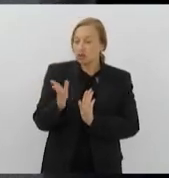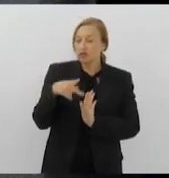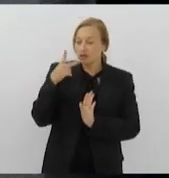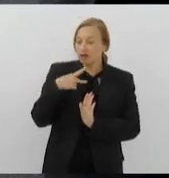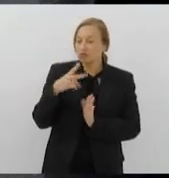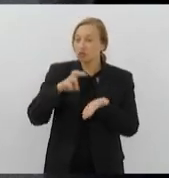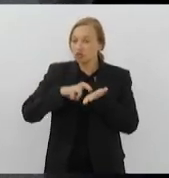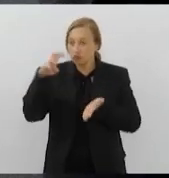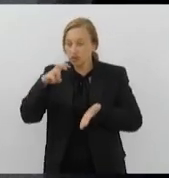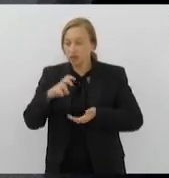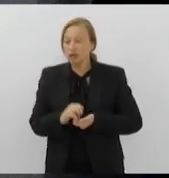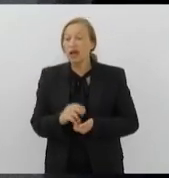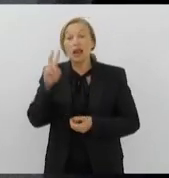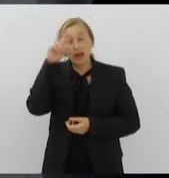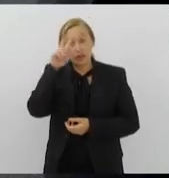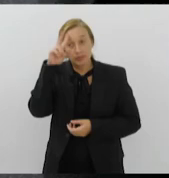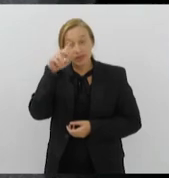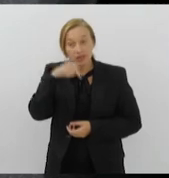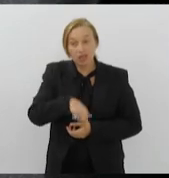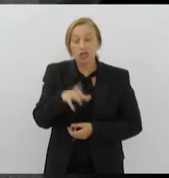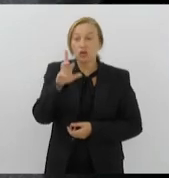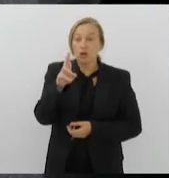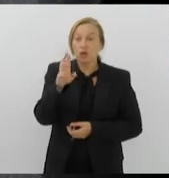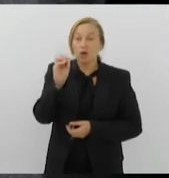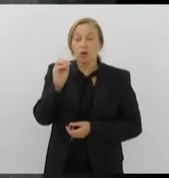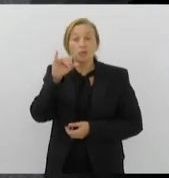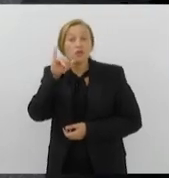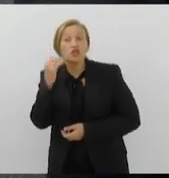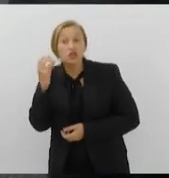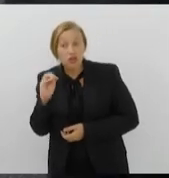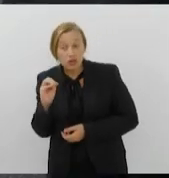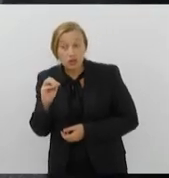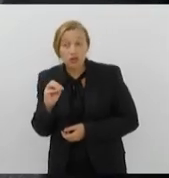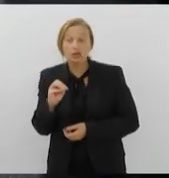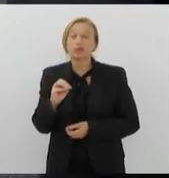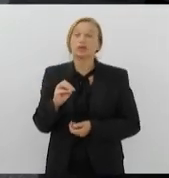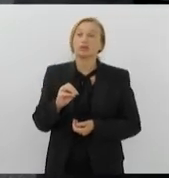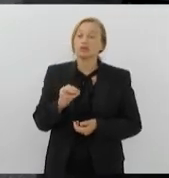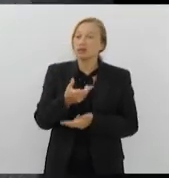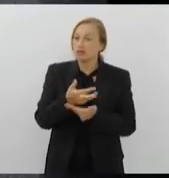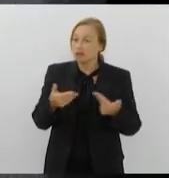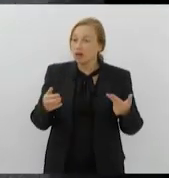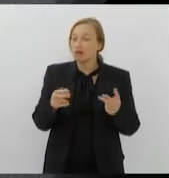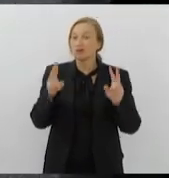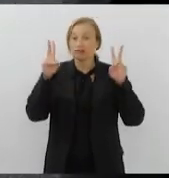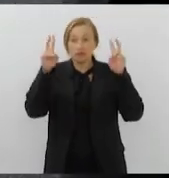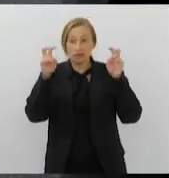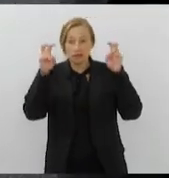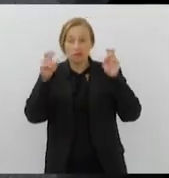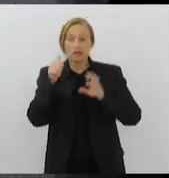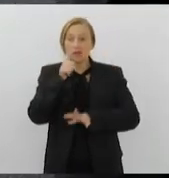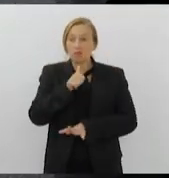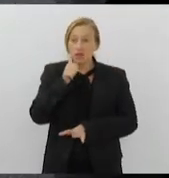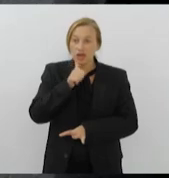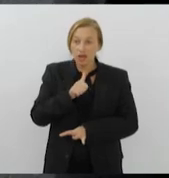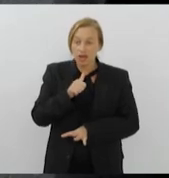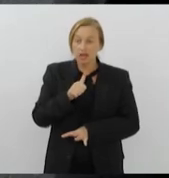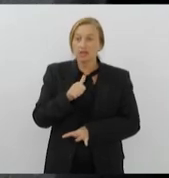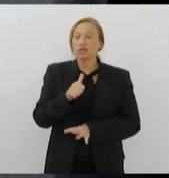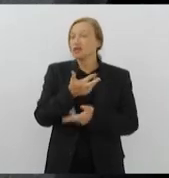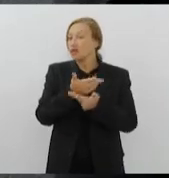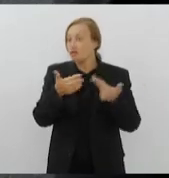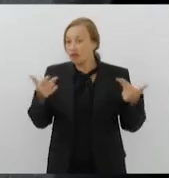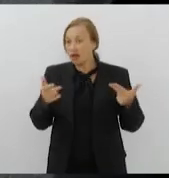da manhã. Lembrando aqui do Robinho, lembrando a questão da história, né? as mulheres da PEMERJ, então cada um na